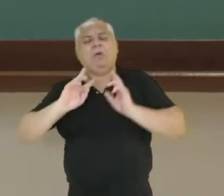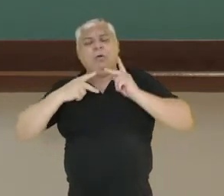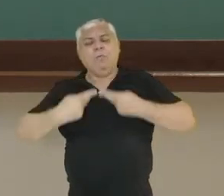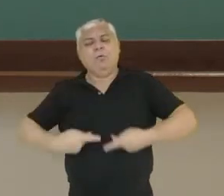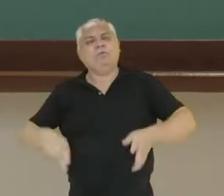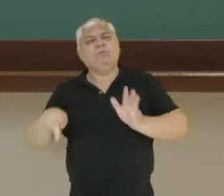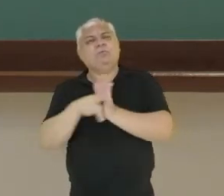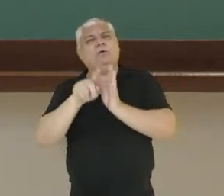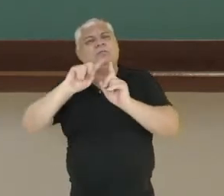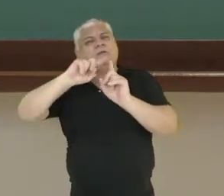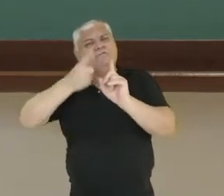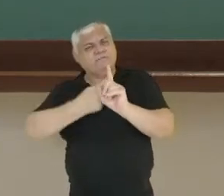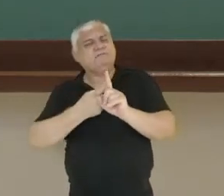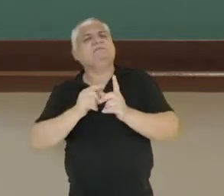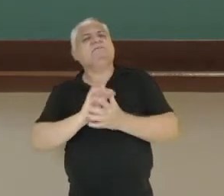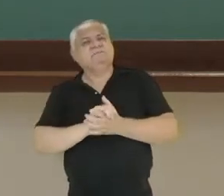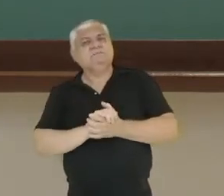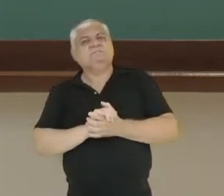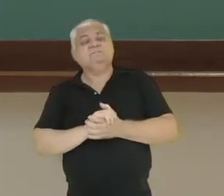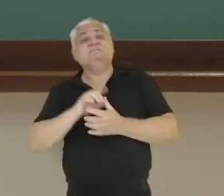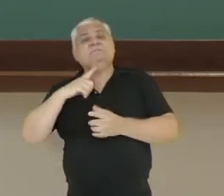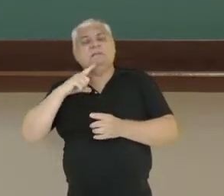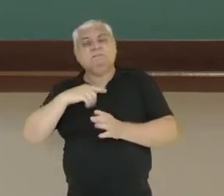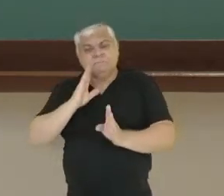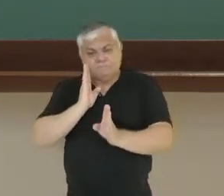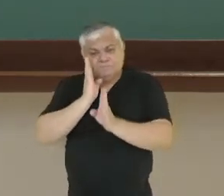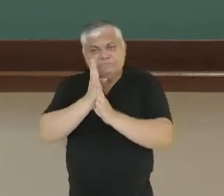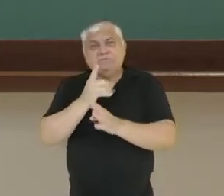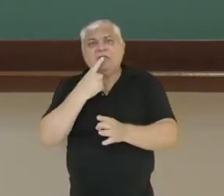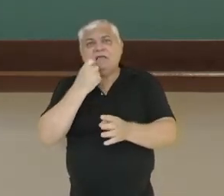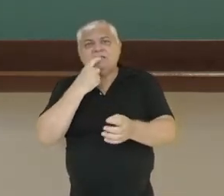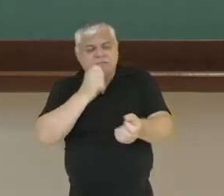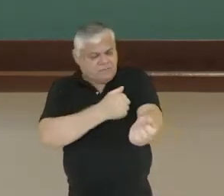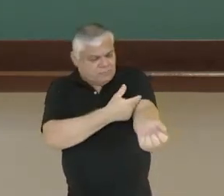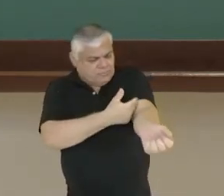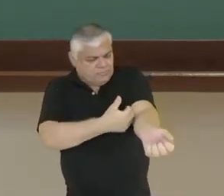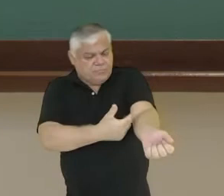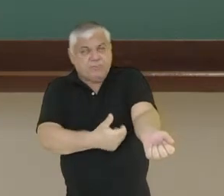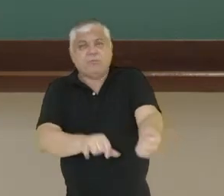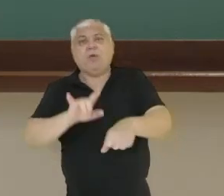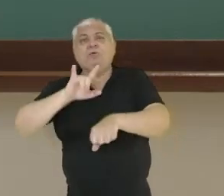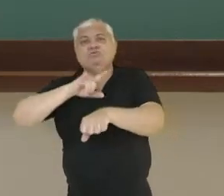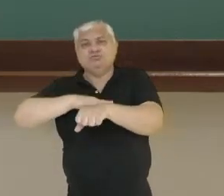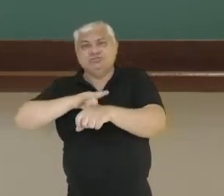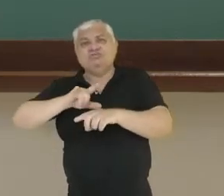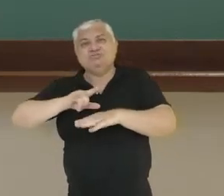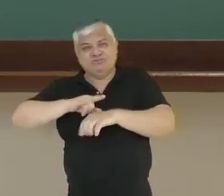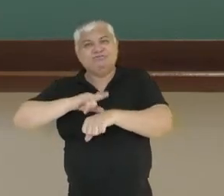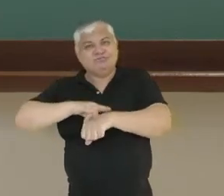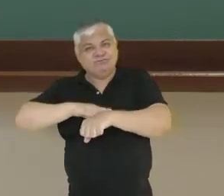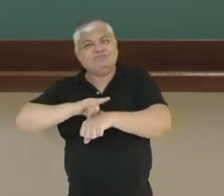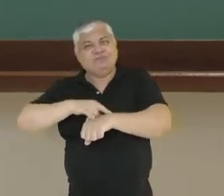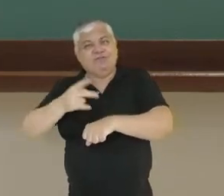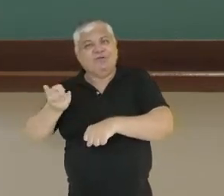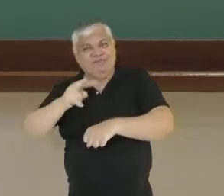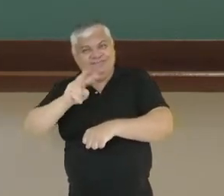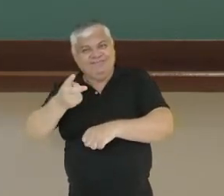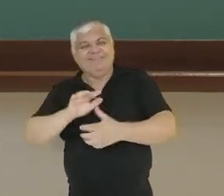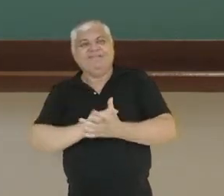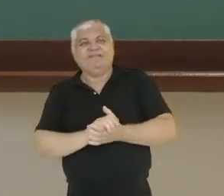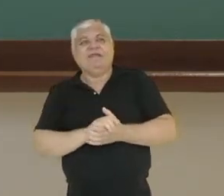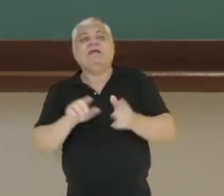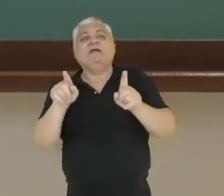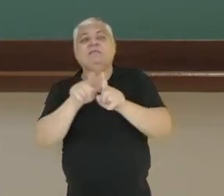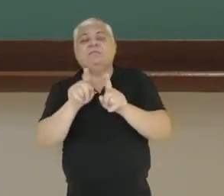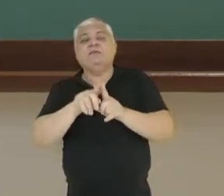da gravidez. E é ele que vai estar presente no sangue e também na urina. Outro exame também que a gente pode fazer é o exame